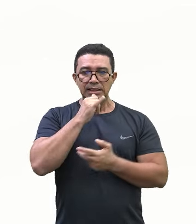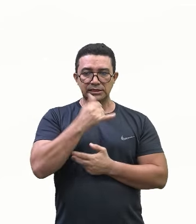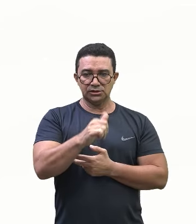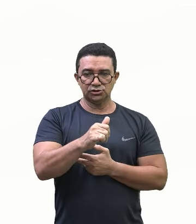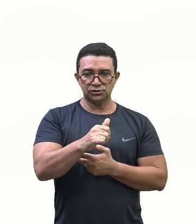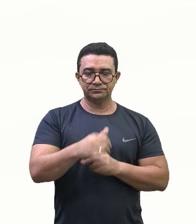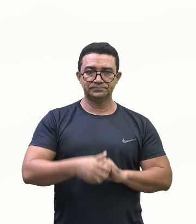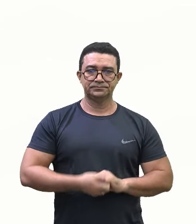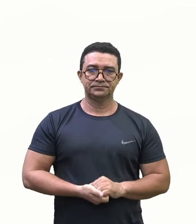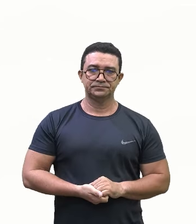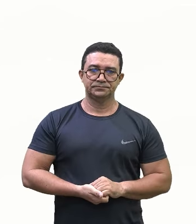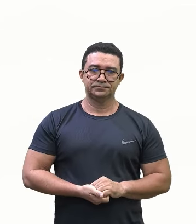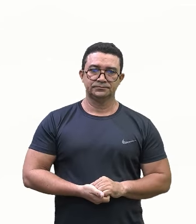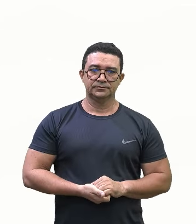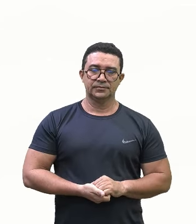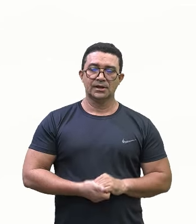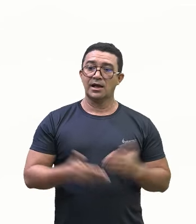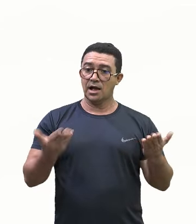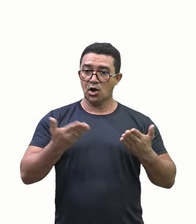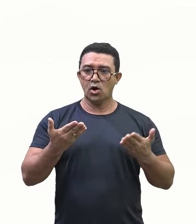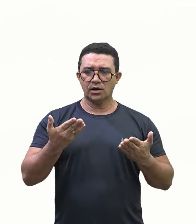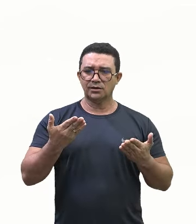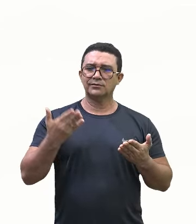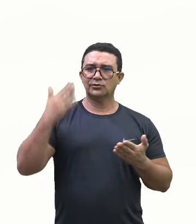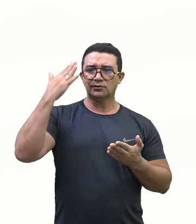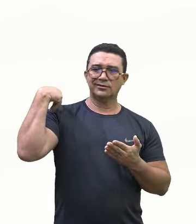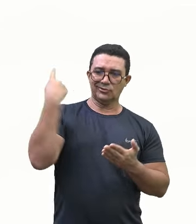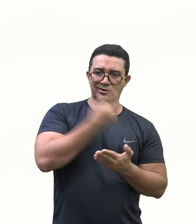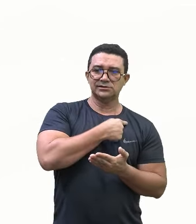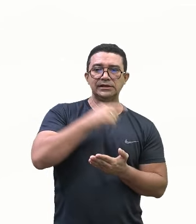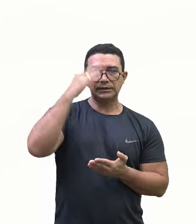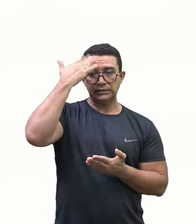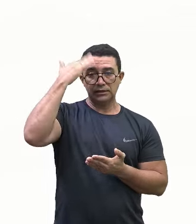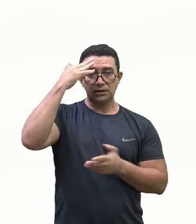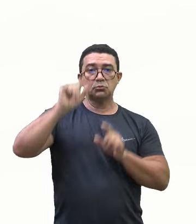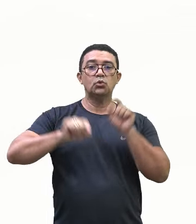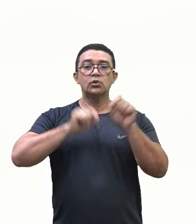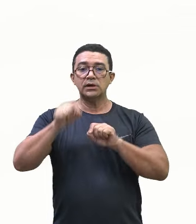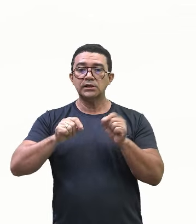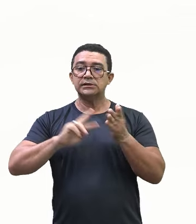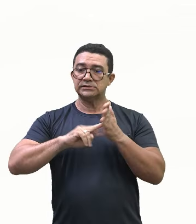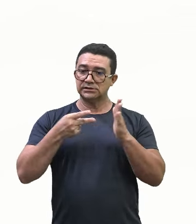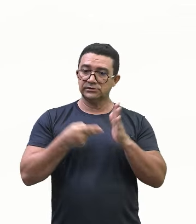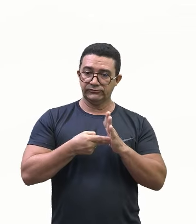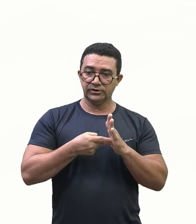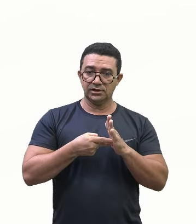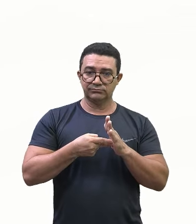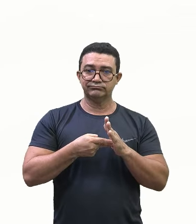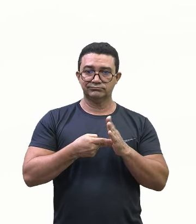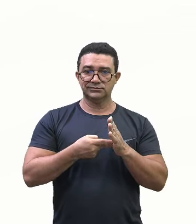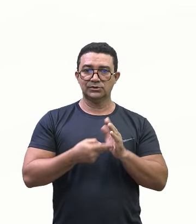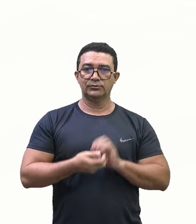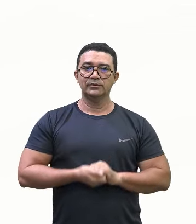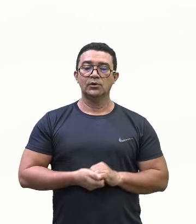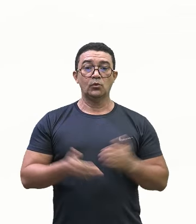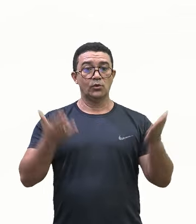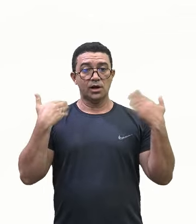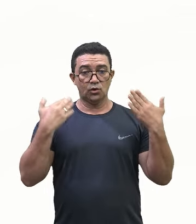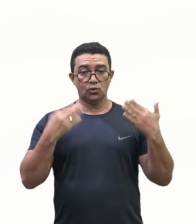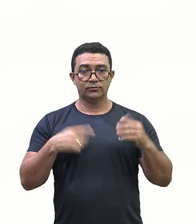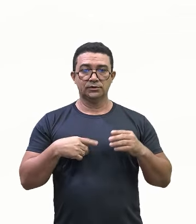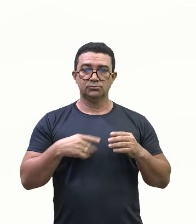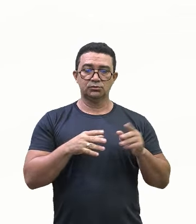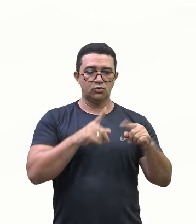agora entendemos o que é o calor, que é a energia em movimento. Então, nós temos um objeto ou um